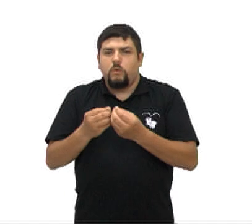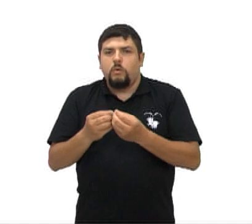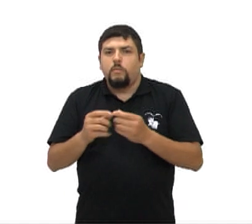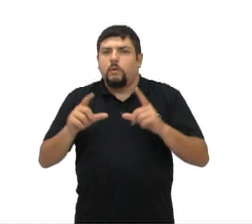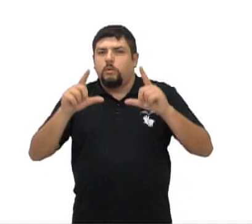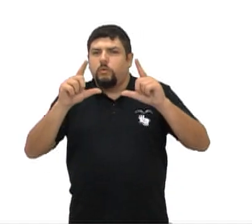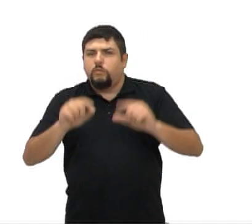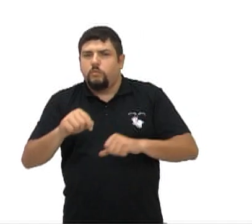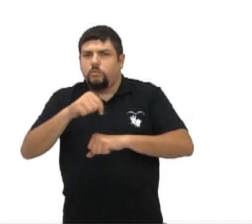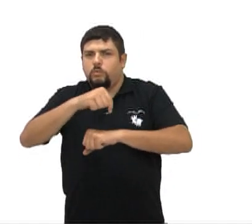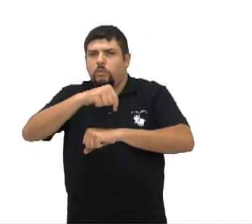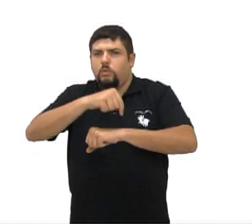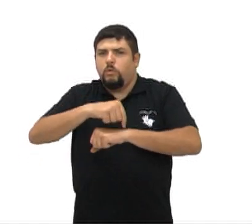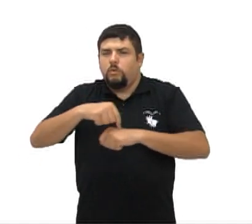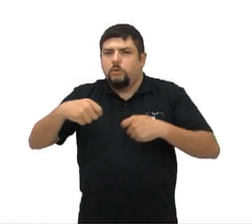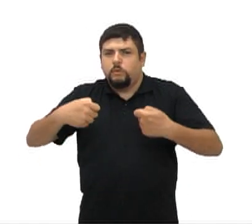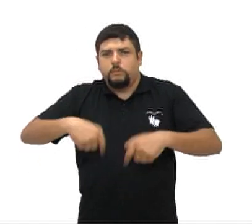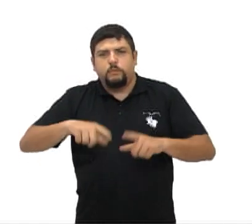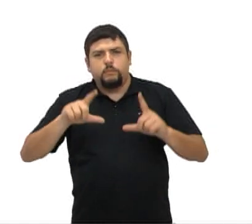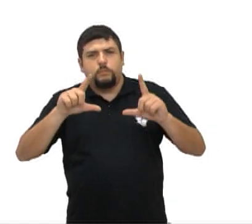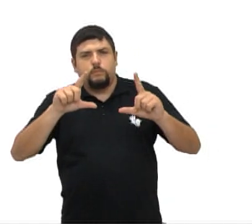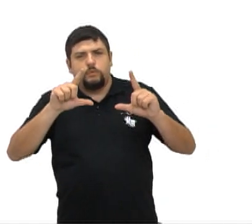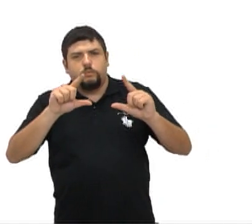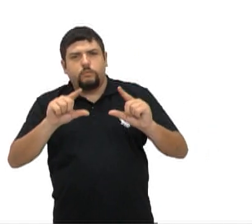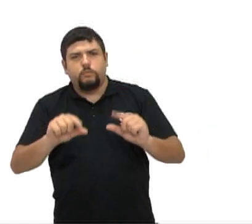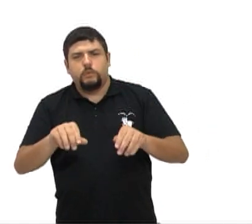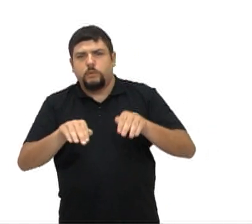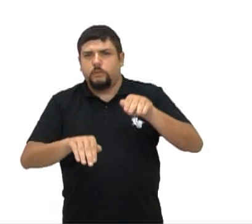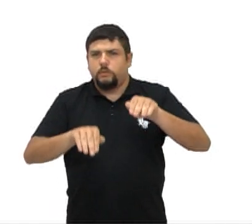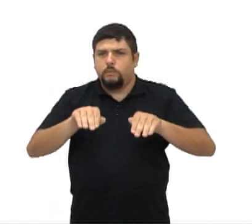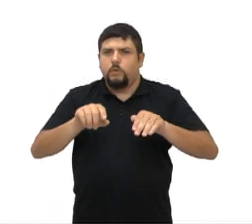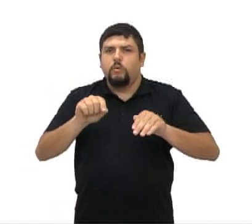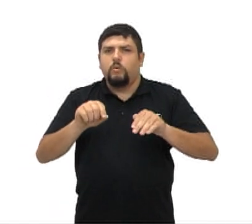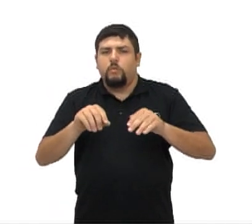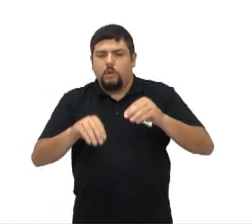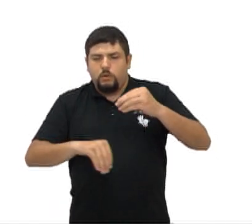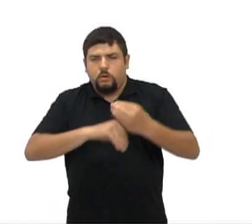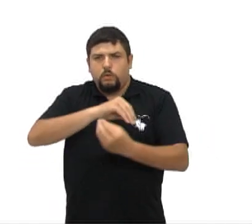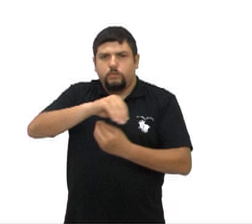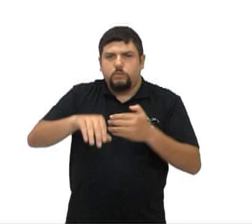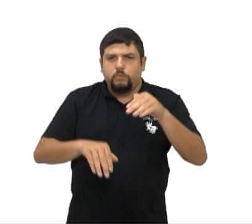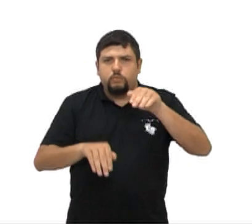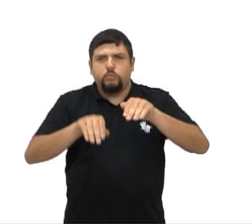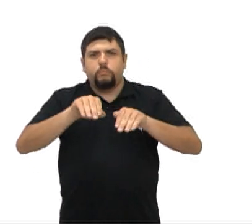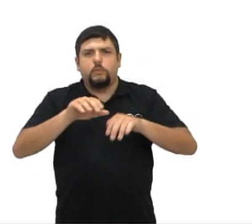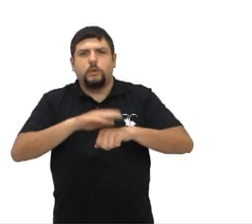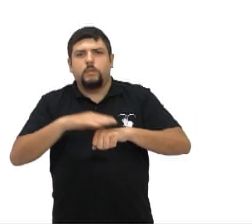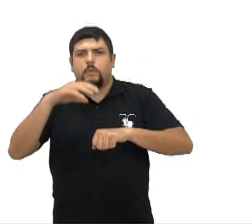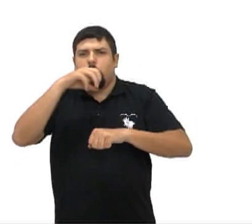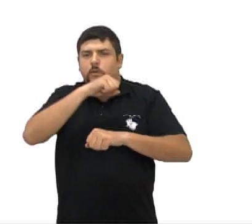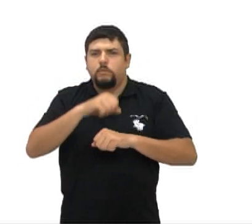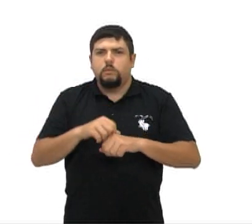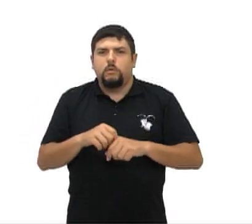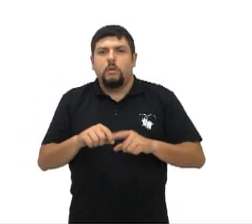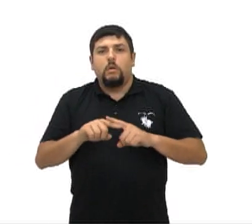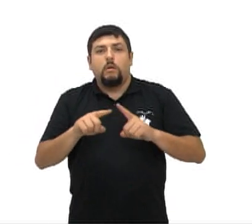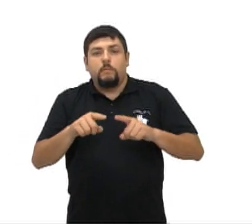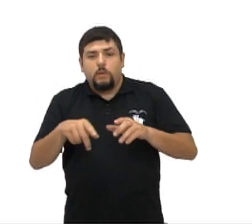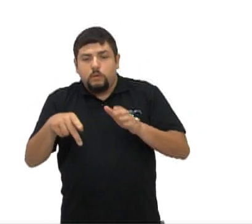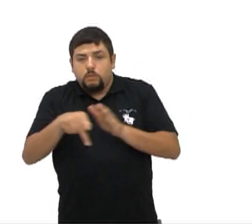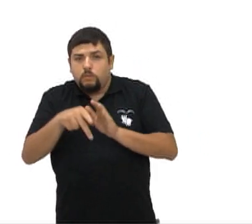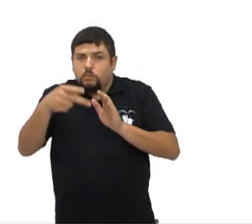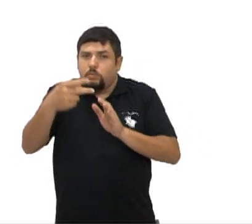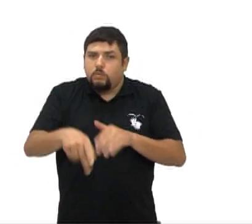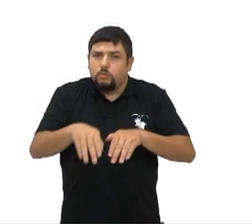para atingir o equilíbrio, ou seja, faz a reação ser mais rápida, mas não altera o próprio estado de equilíbrio, isso